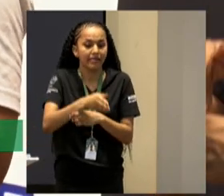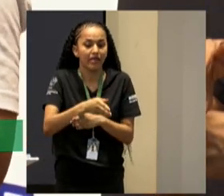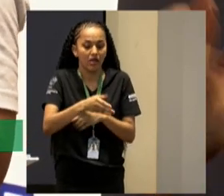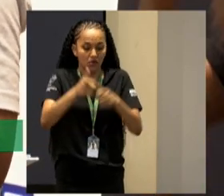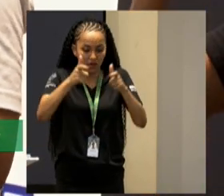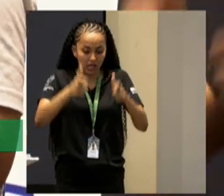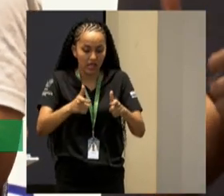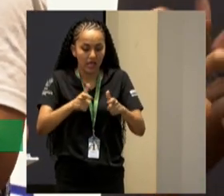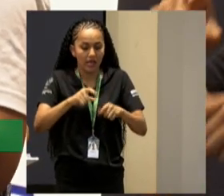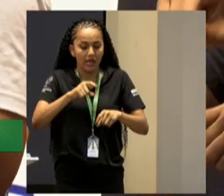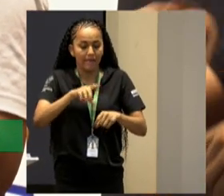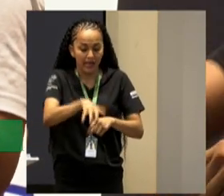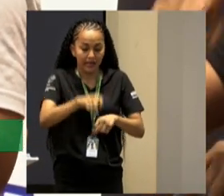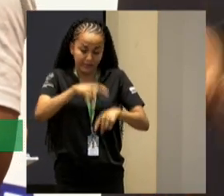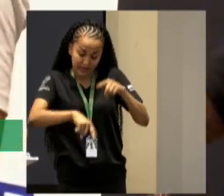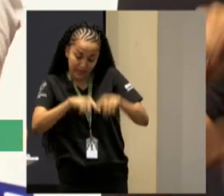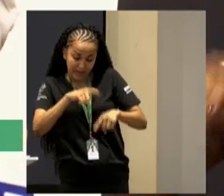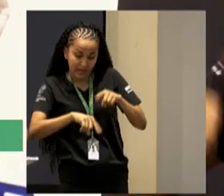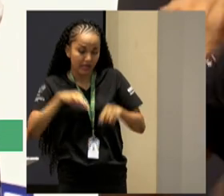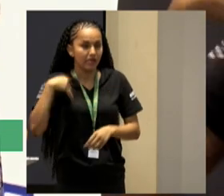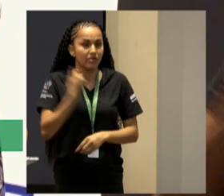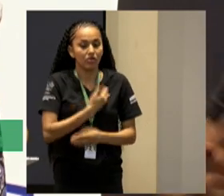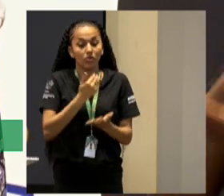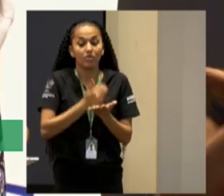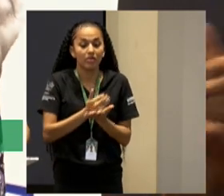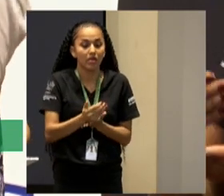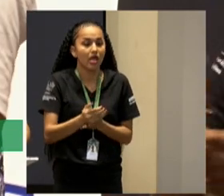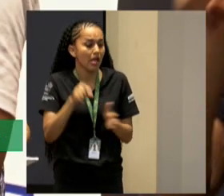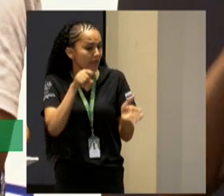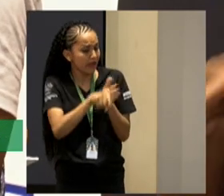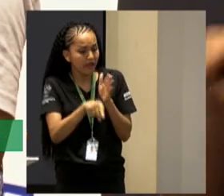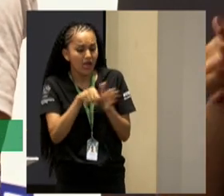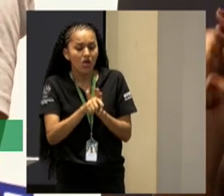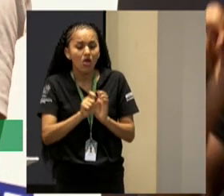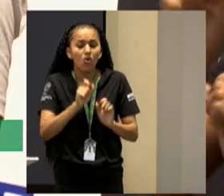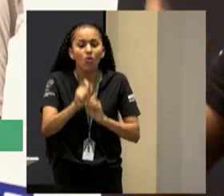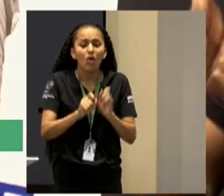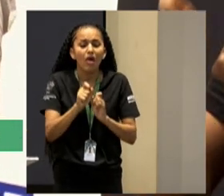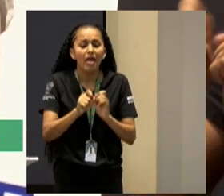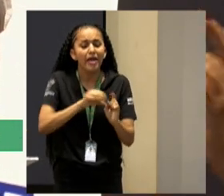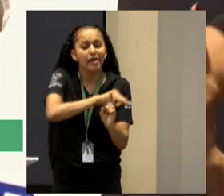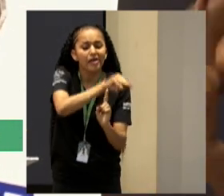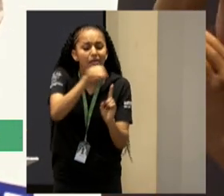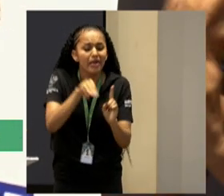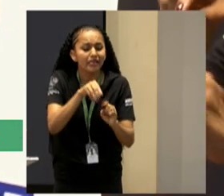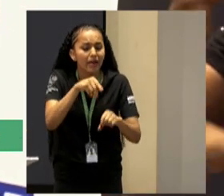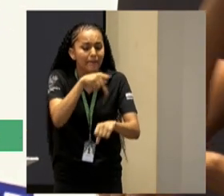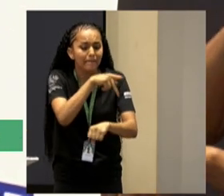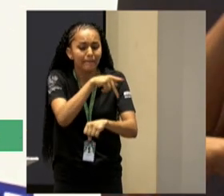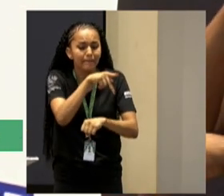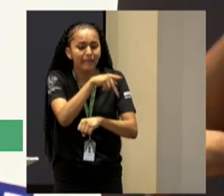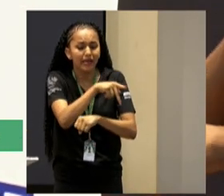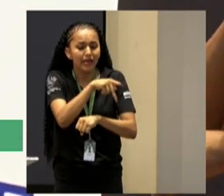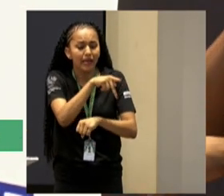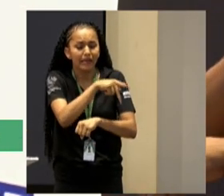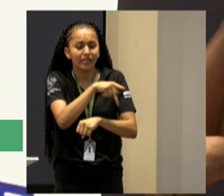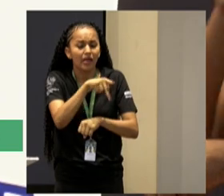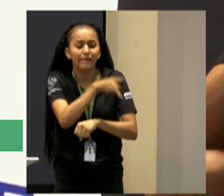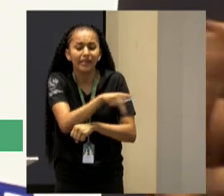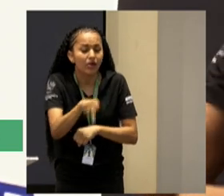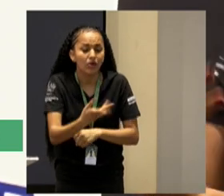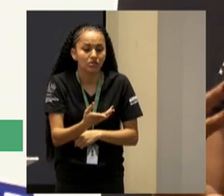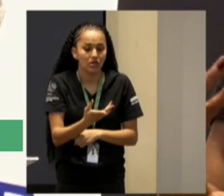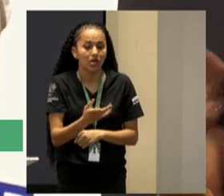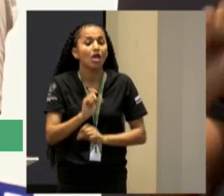sede buscar esse material, nós começamos a perguntá-lhes qual era a intencionalidade pedagógica. Qual